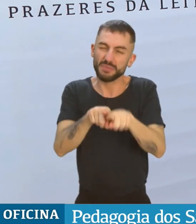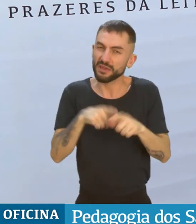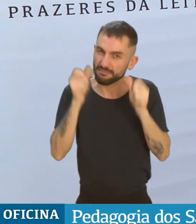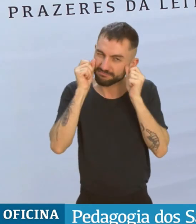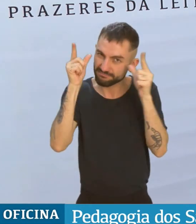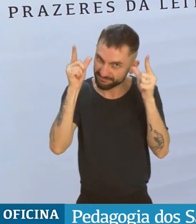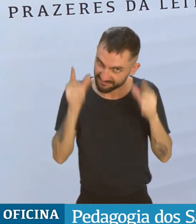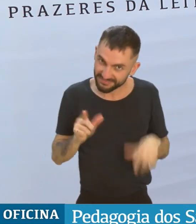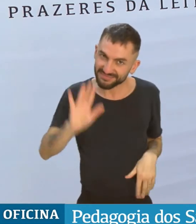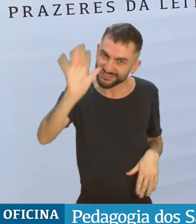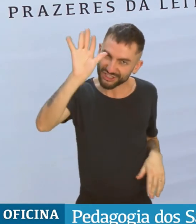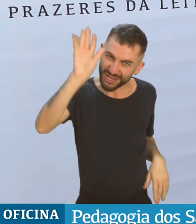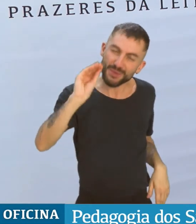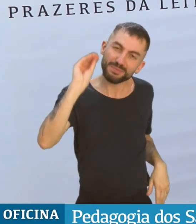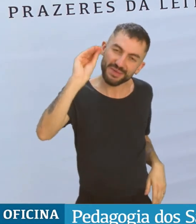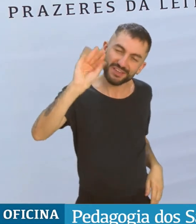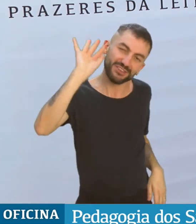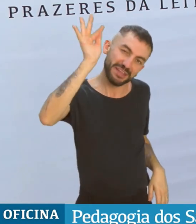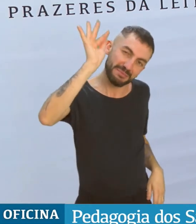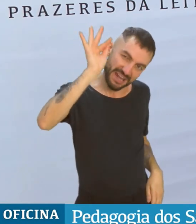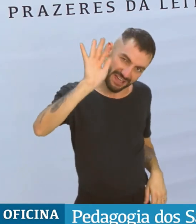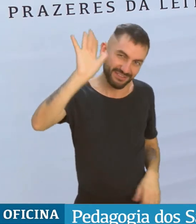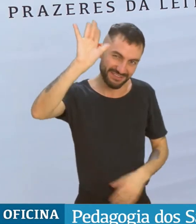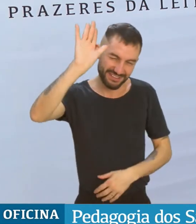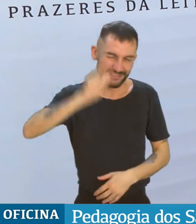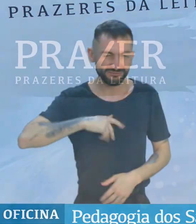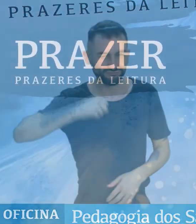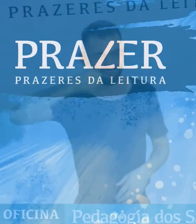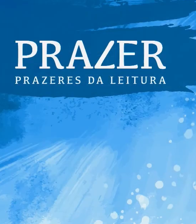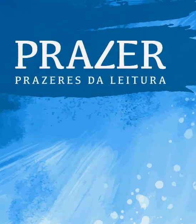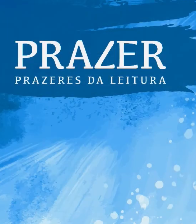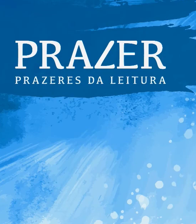aí. Beijo e até breve. Nós.